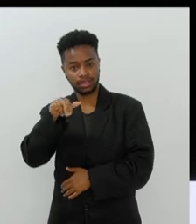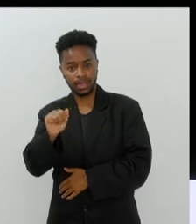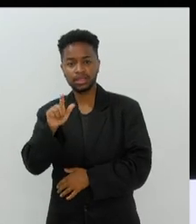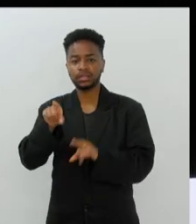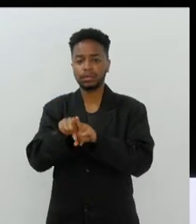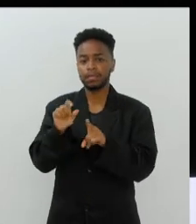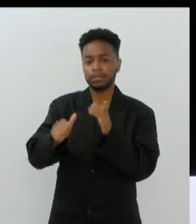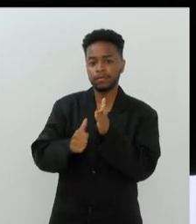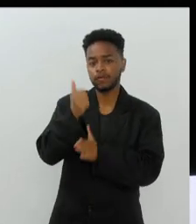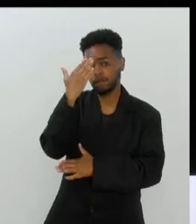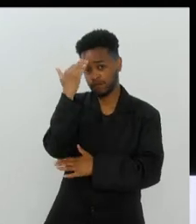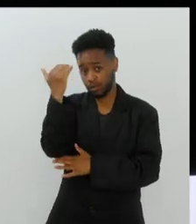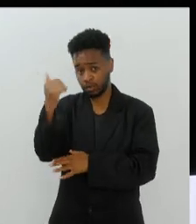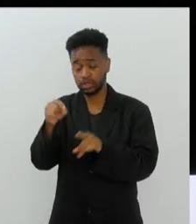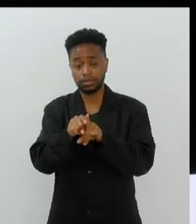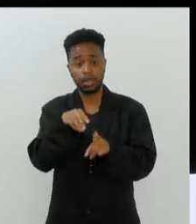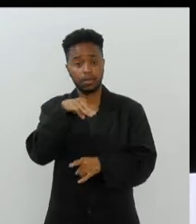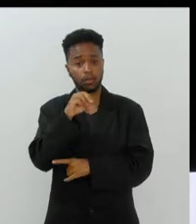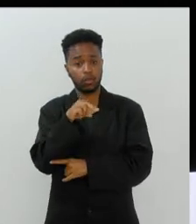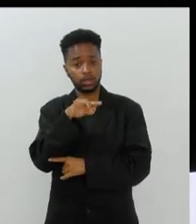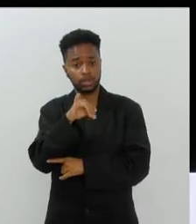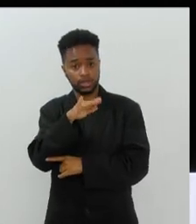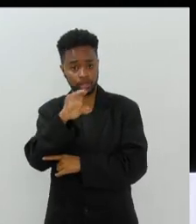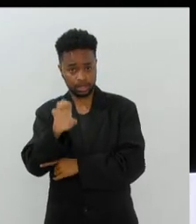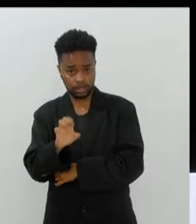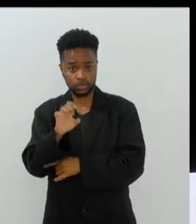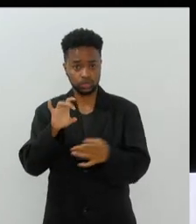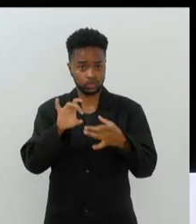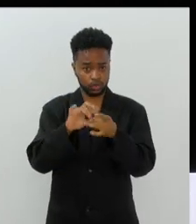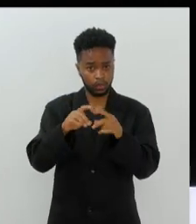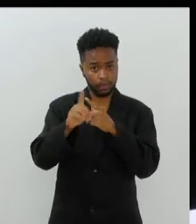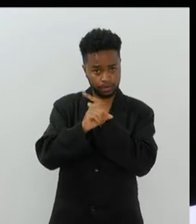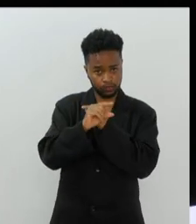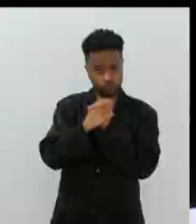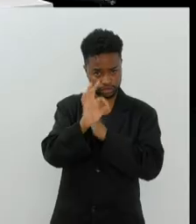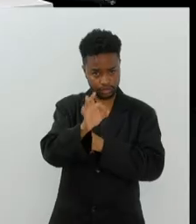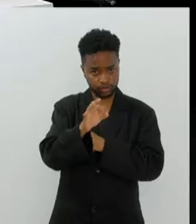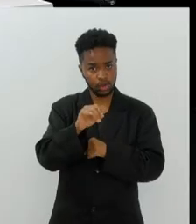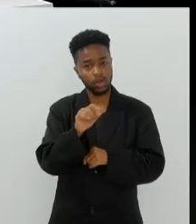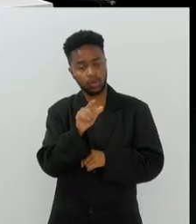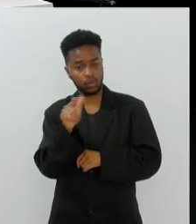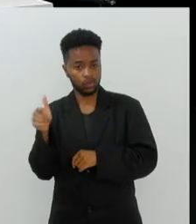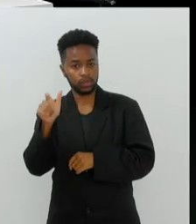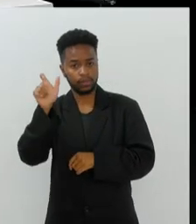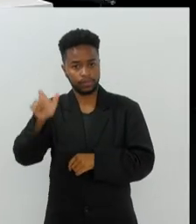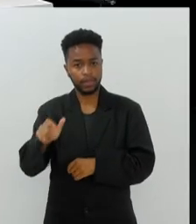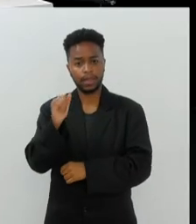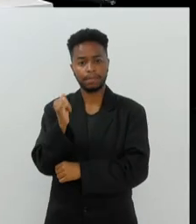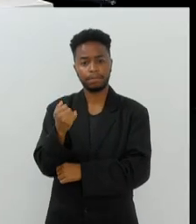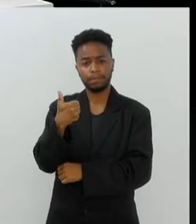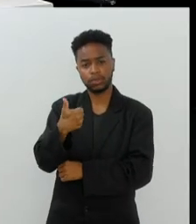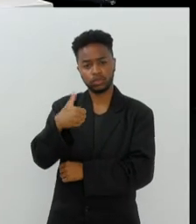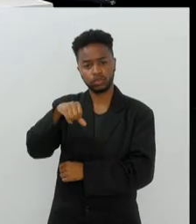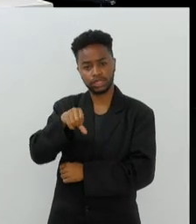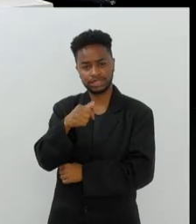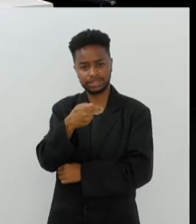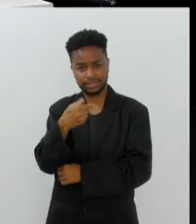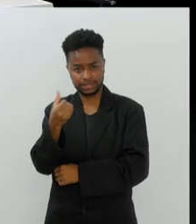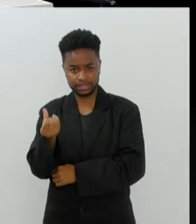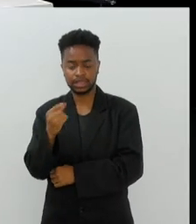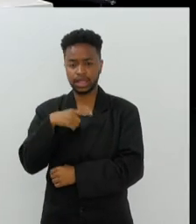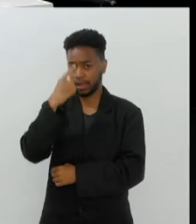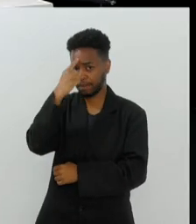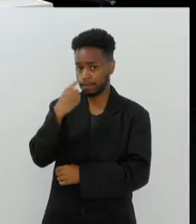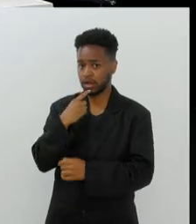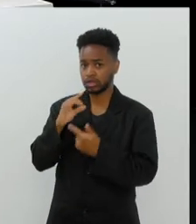a primeira famosa, Monique Evans, na Mocidade, Heloína na Beija-Flor, não é isso? Heloína na Beija-Flor, em 1976. Nós temos até